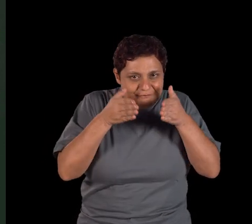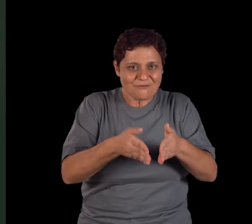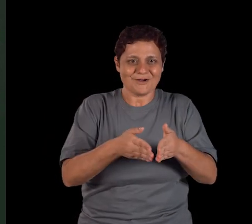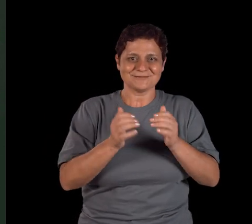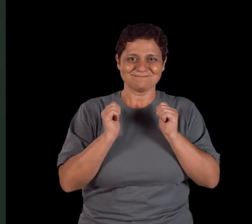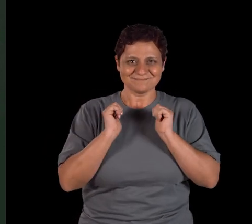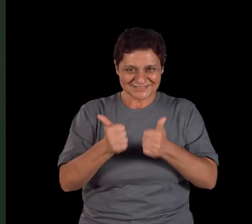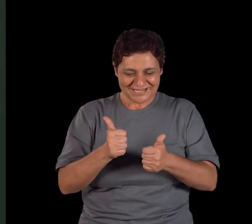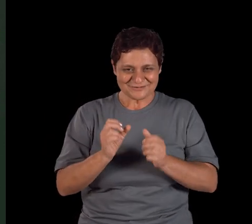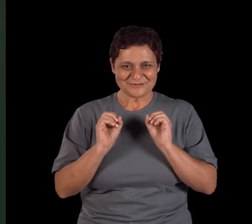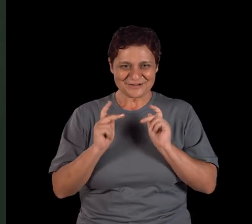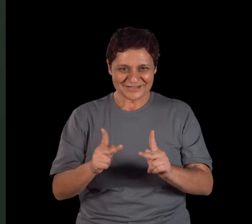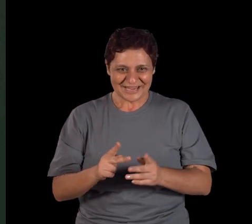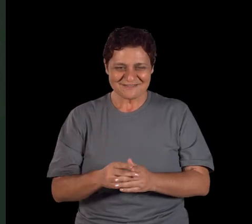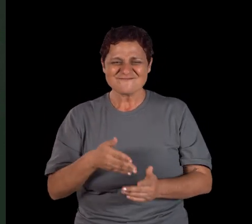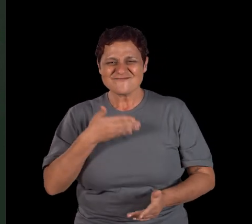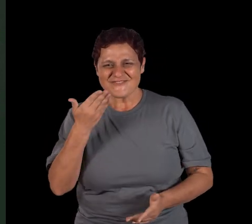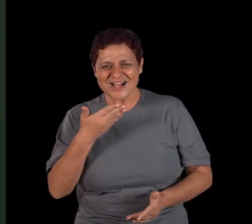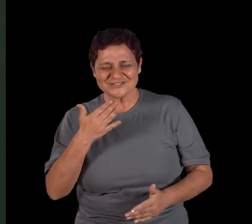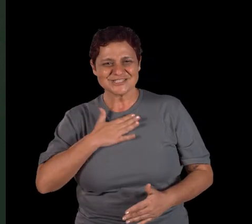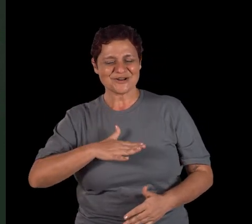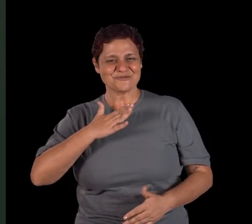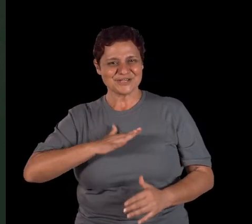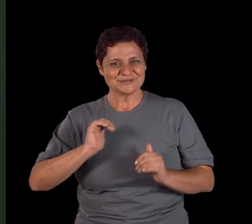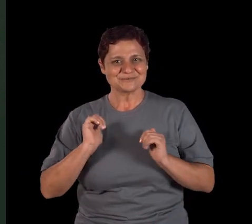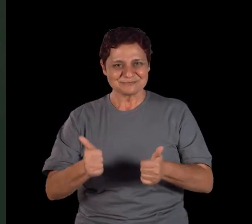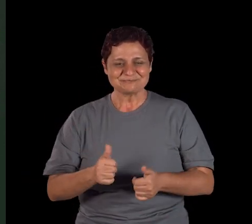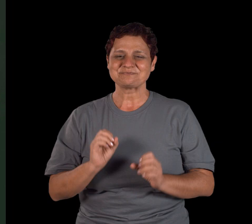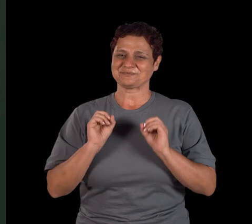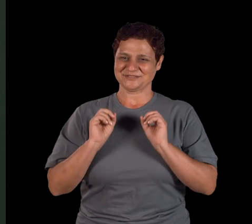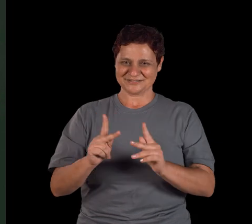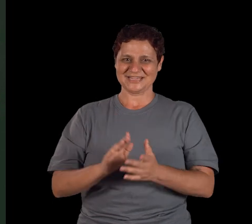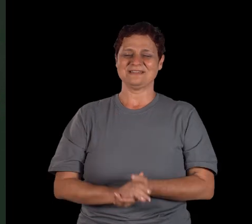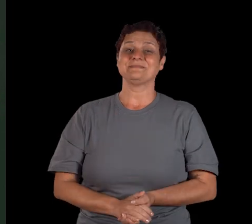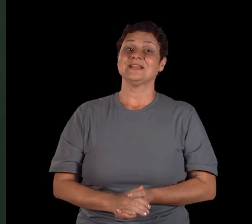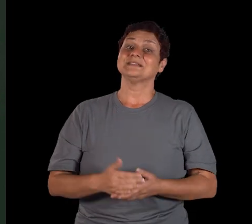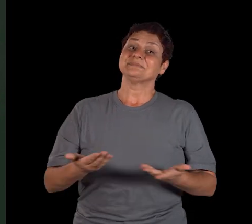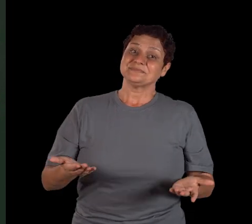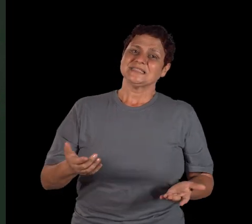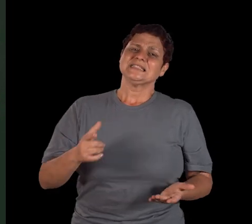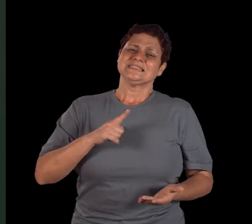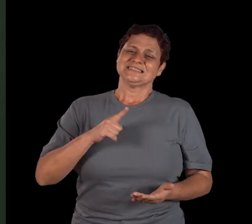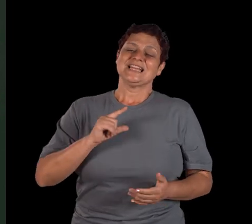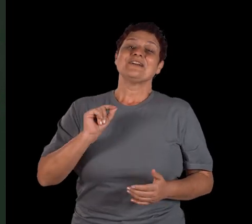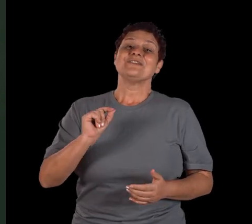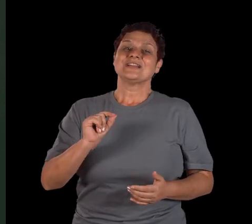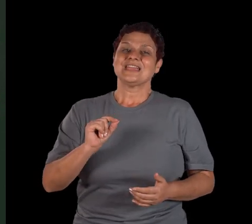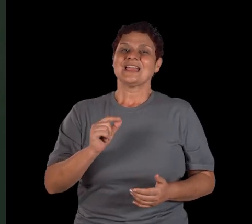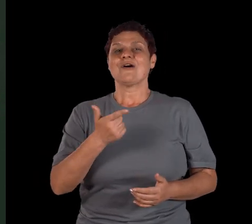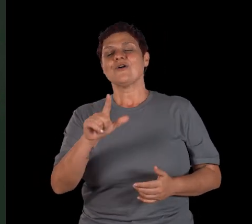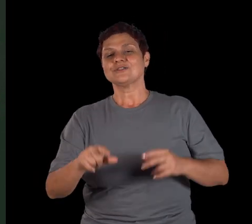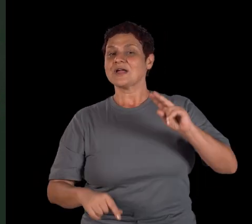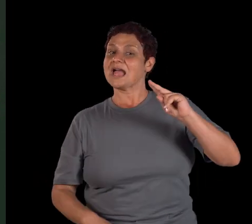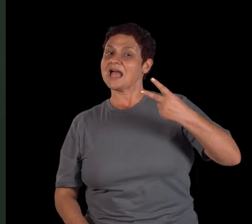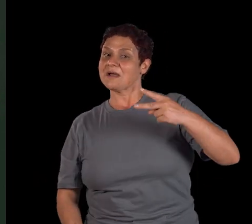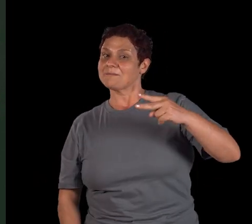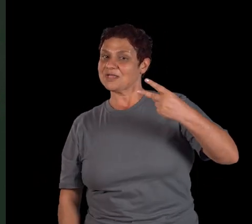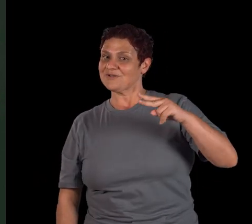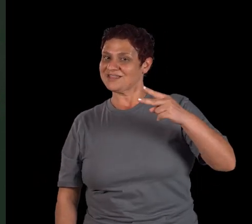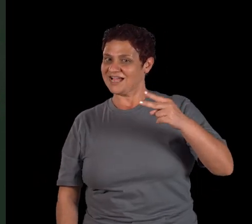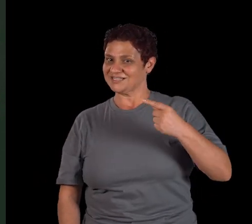Certo? Belezinha? Fácil? Tranquilidade? Muito bem. E eu tenho aí a questão da